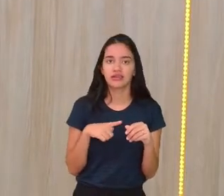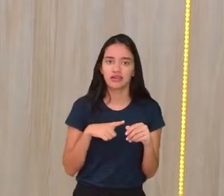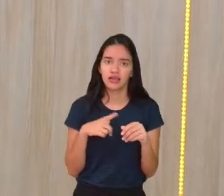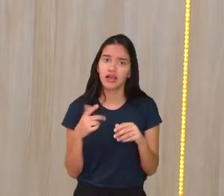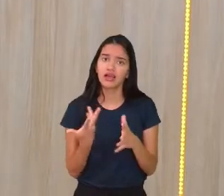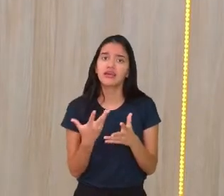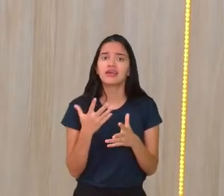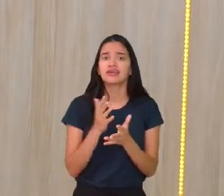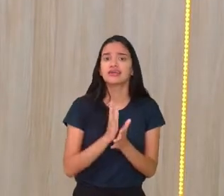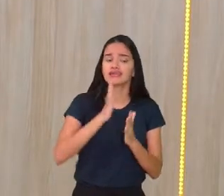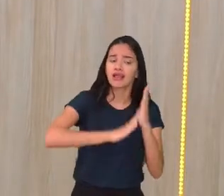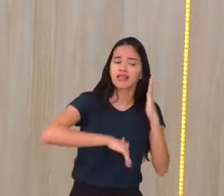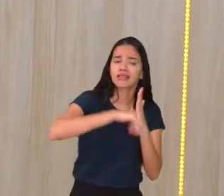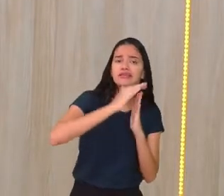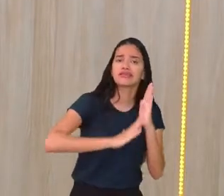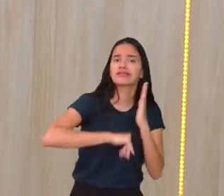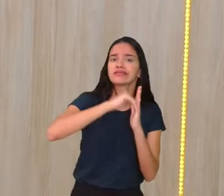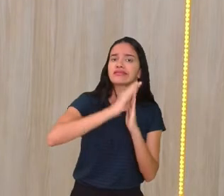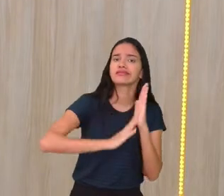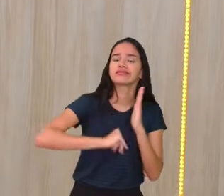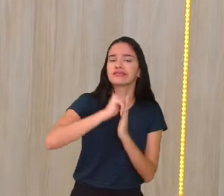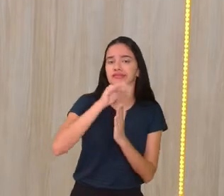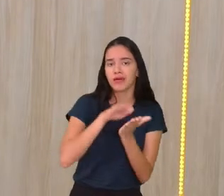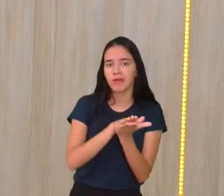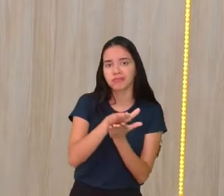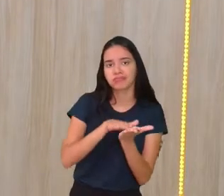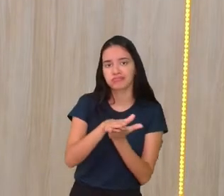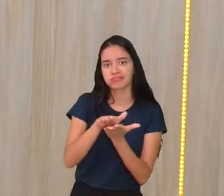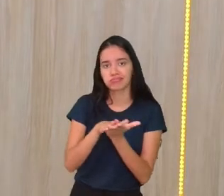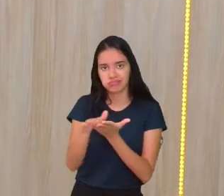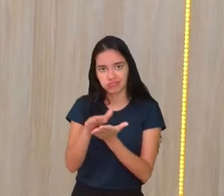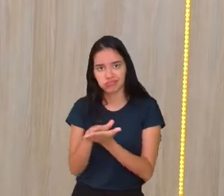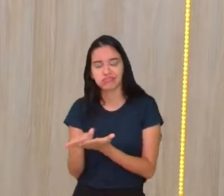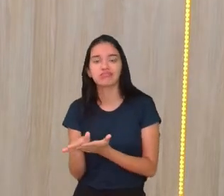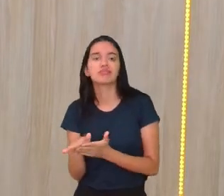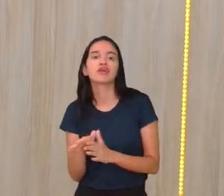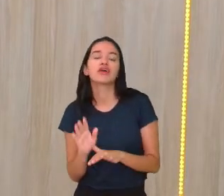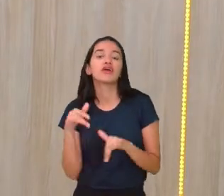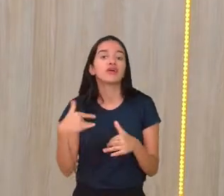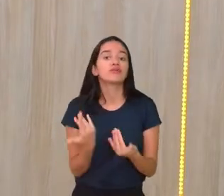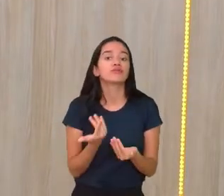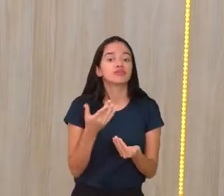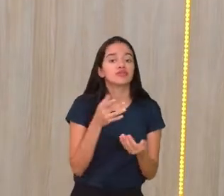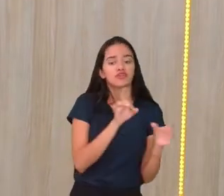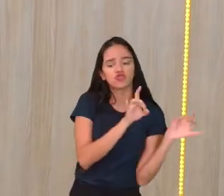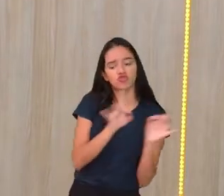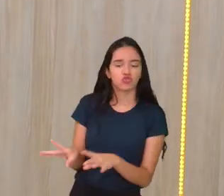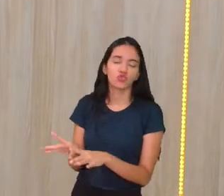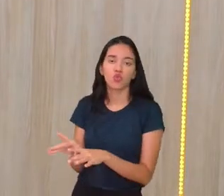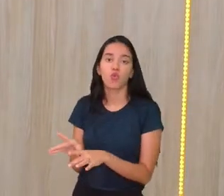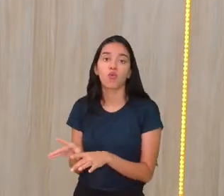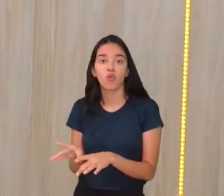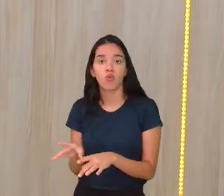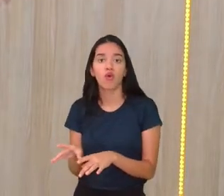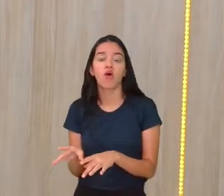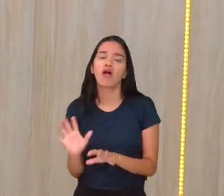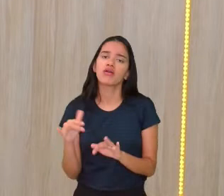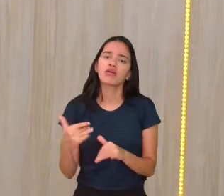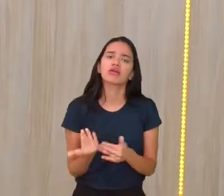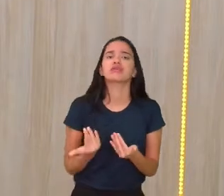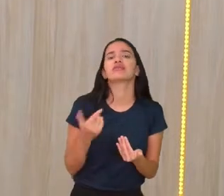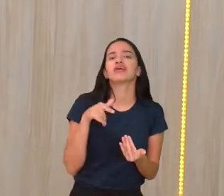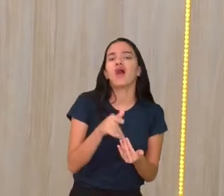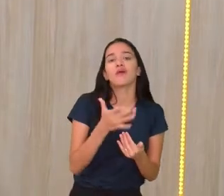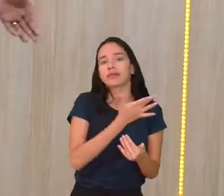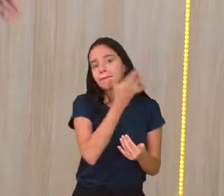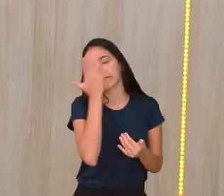né? Que teve que ter passado a tintazinha para imprimir aquilo que estava exposto ali. Aí você descartou ali. Aí você fez isso, a